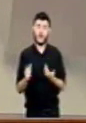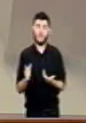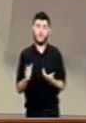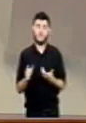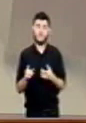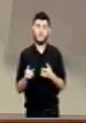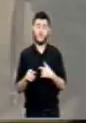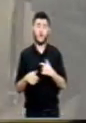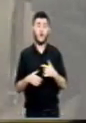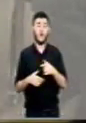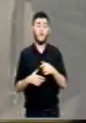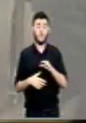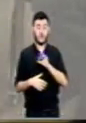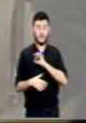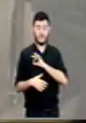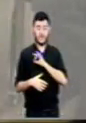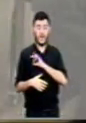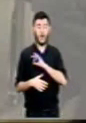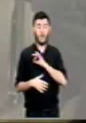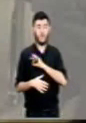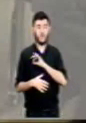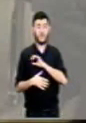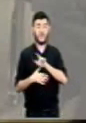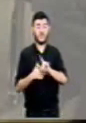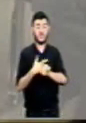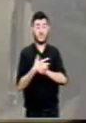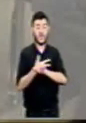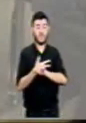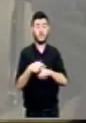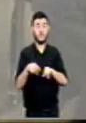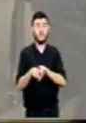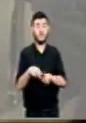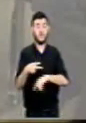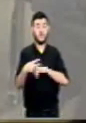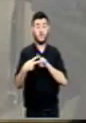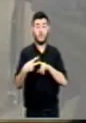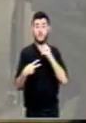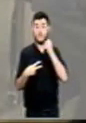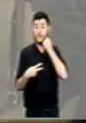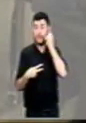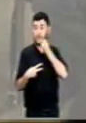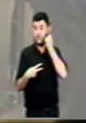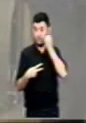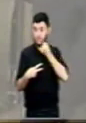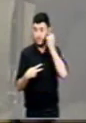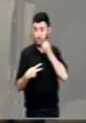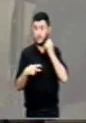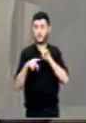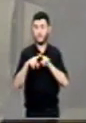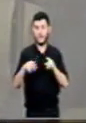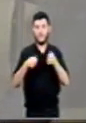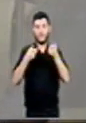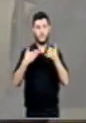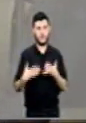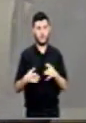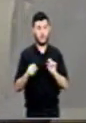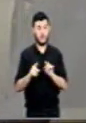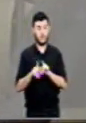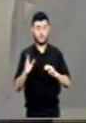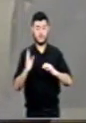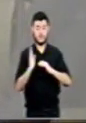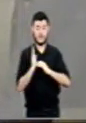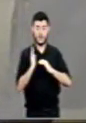senadores, esses que possuem prerrogativa de função desta Corte. Fato esse, inclusive, ratificado pelo próprio Senado